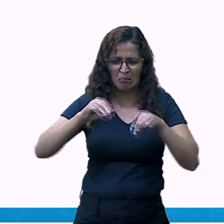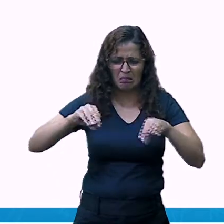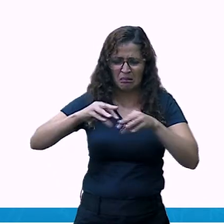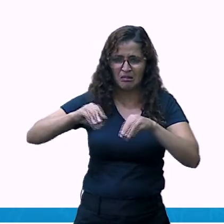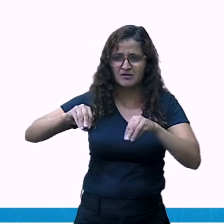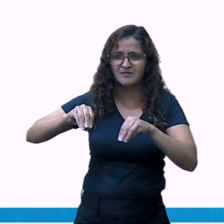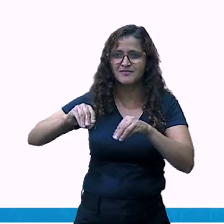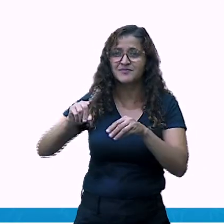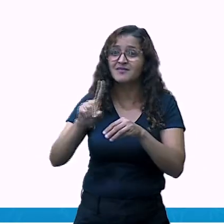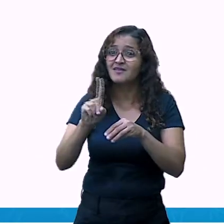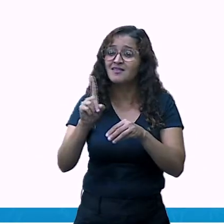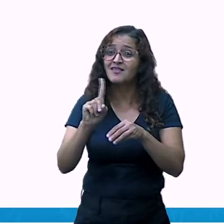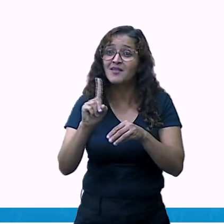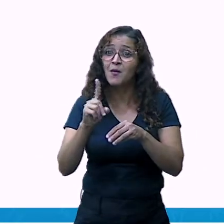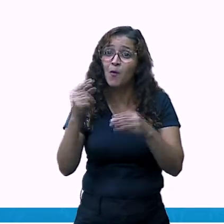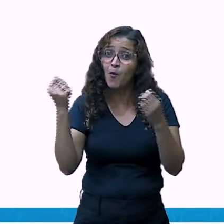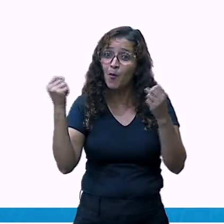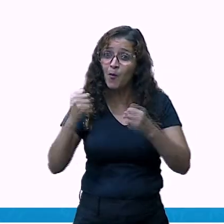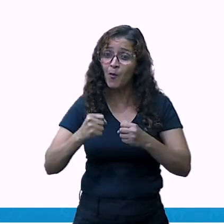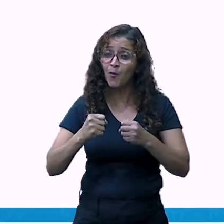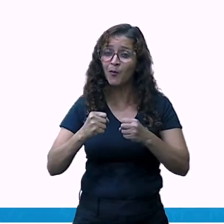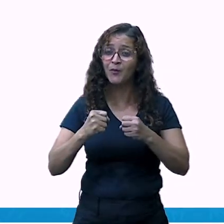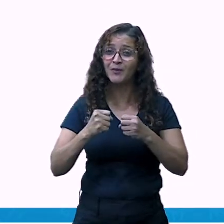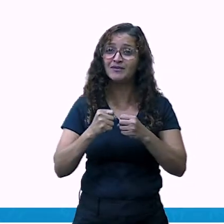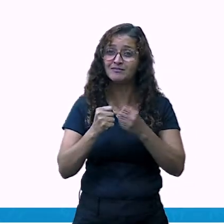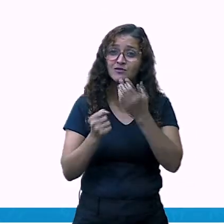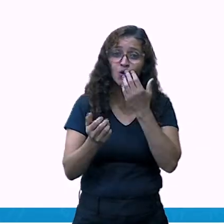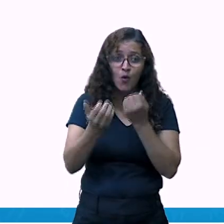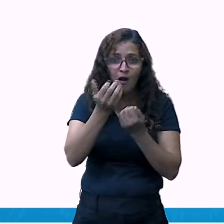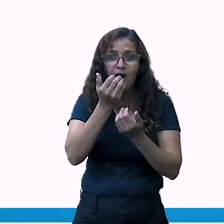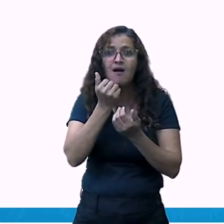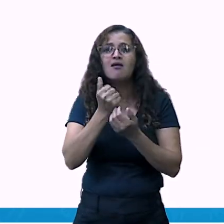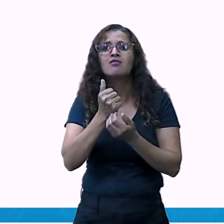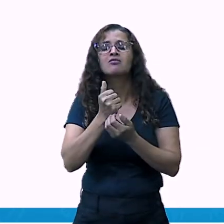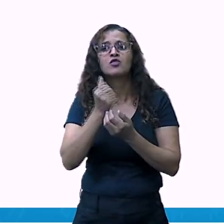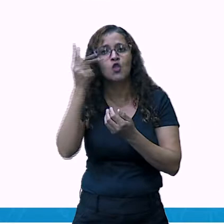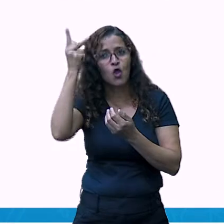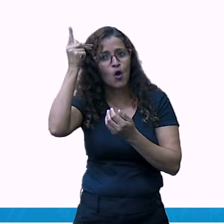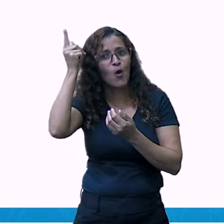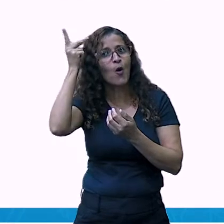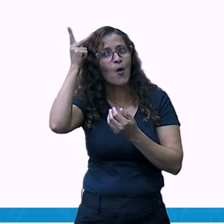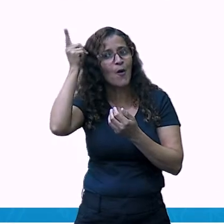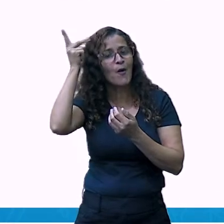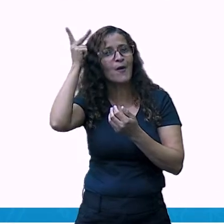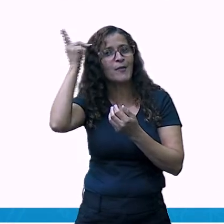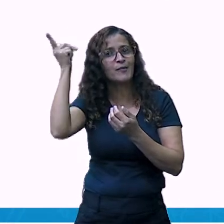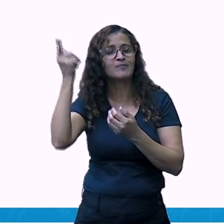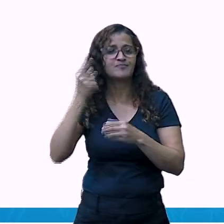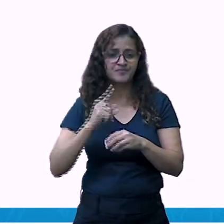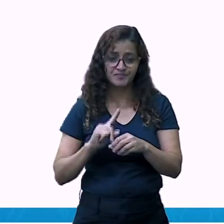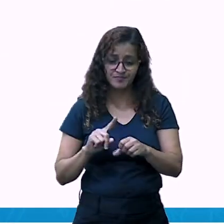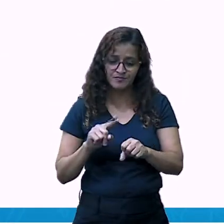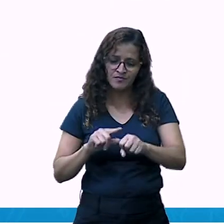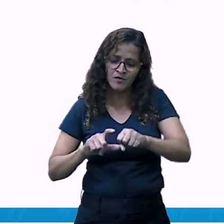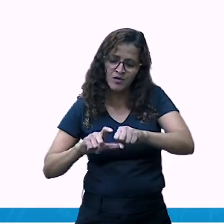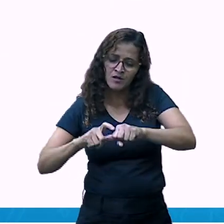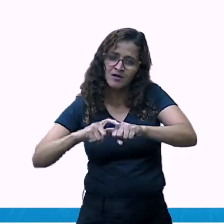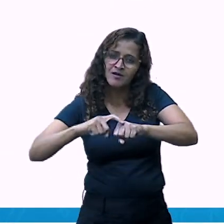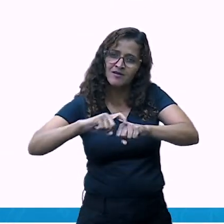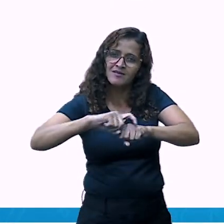ser consumido. Mas o que acontece? O fungo, além de ter deixado essa